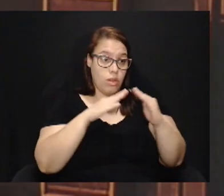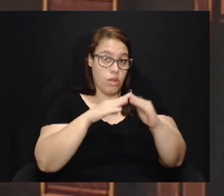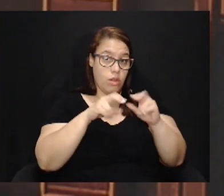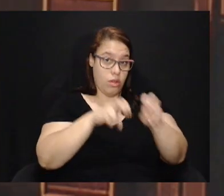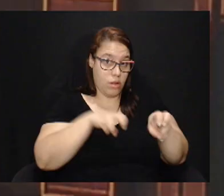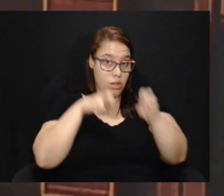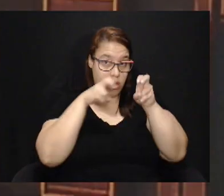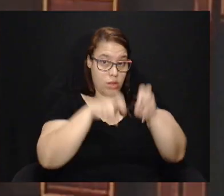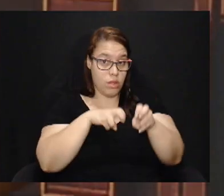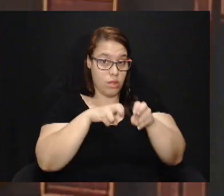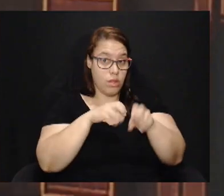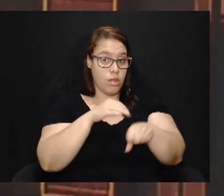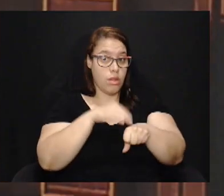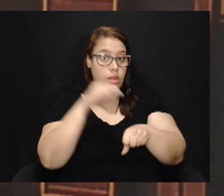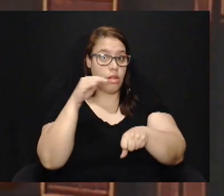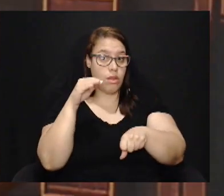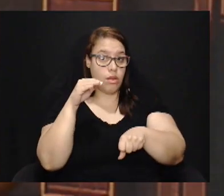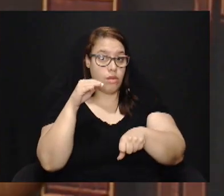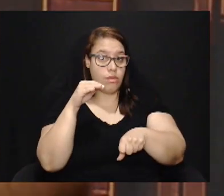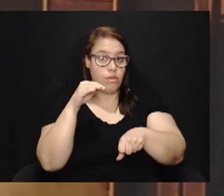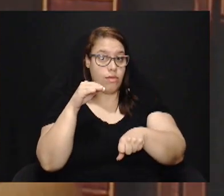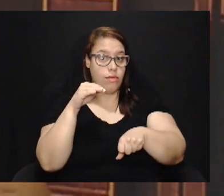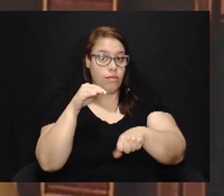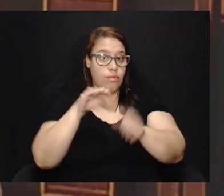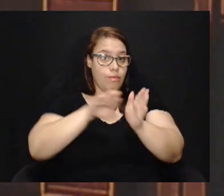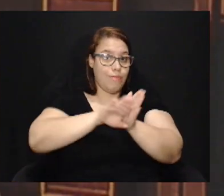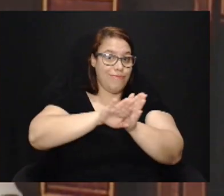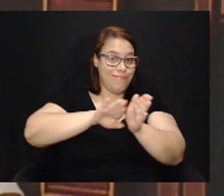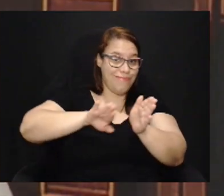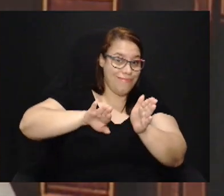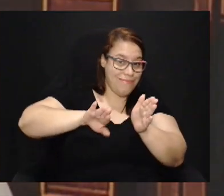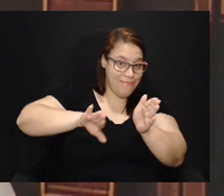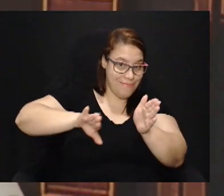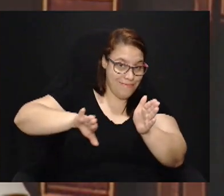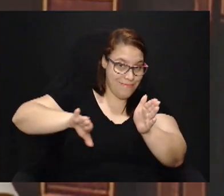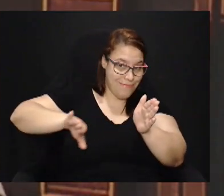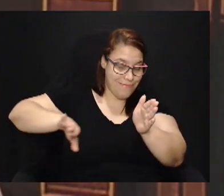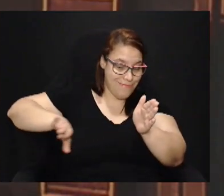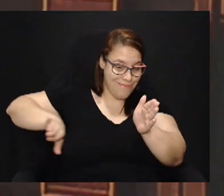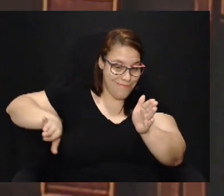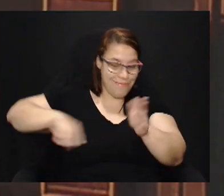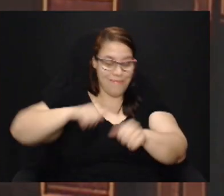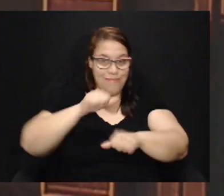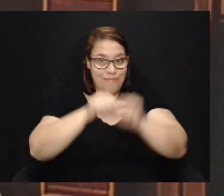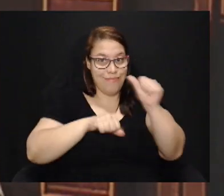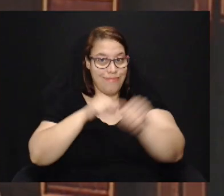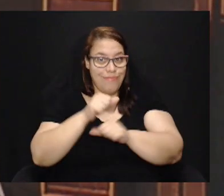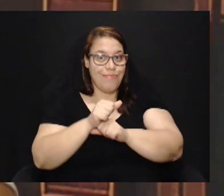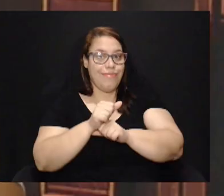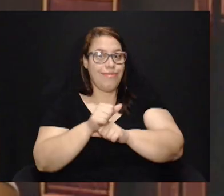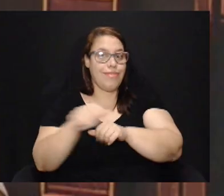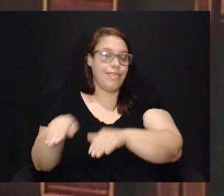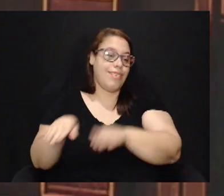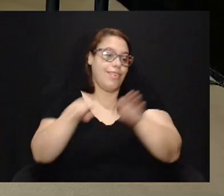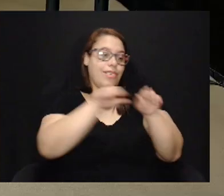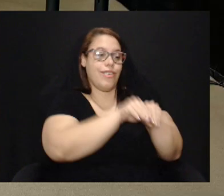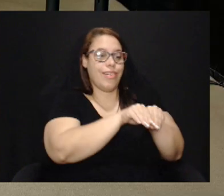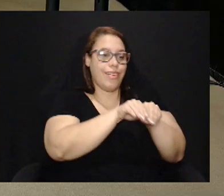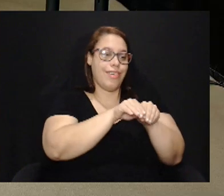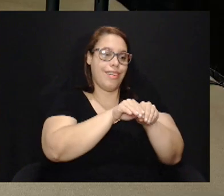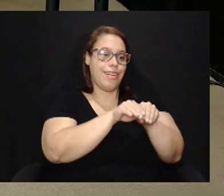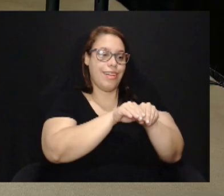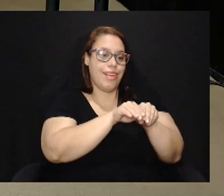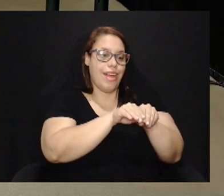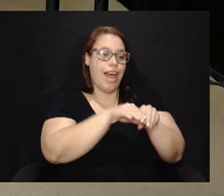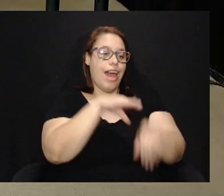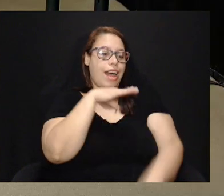cada vez mais lá afastado, né? A gente está mudando. Antigamente as pessoas vinham para a cidade. Agora a gente está indo para o